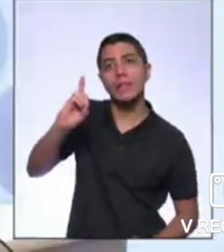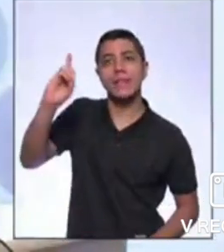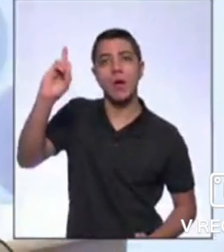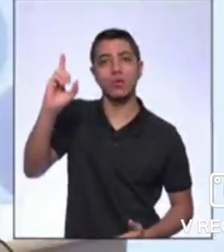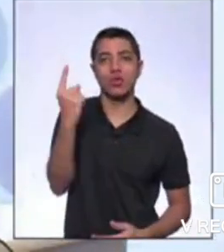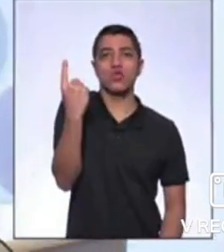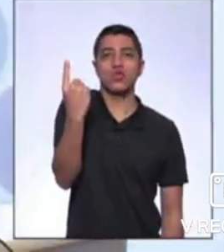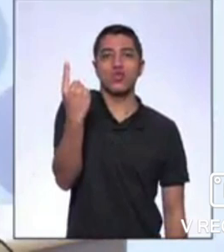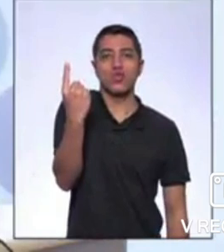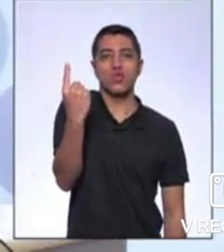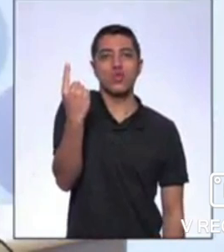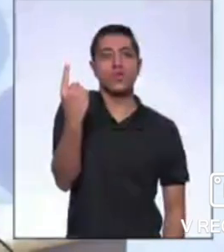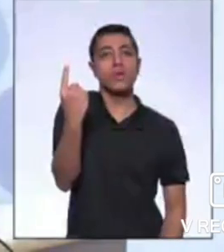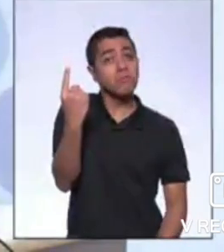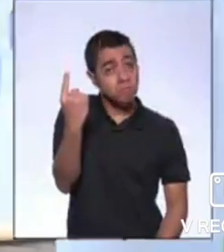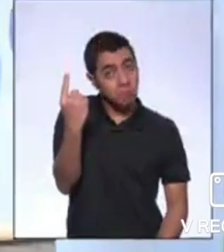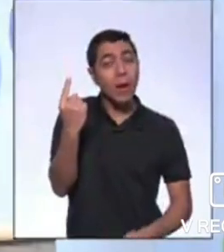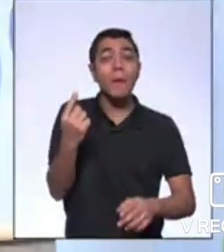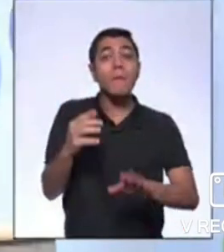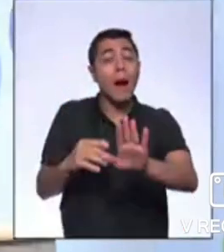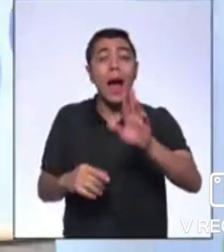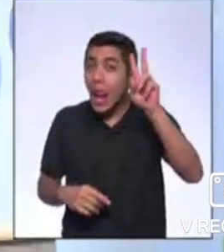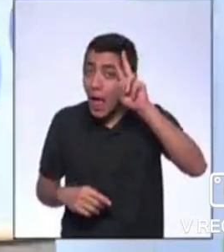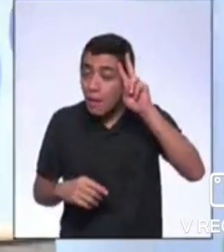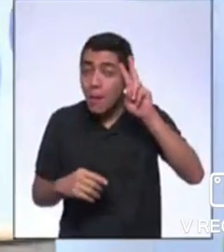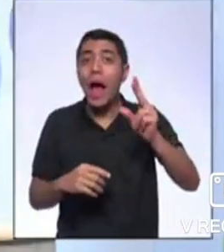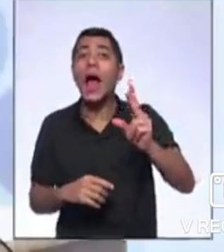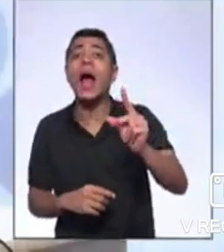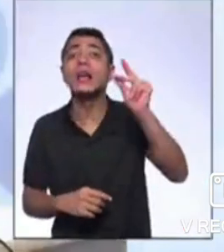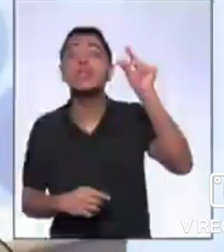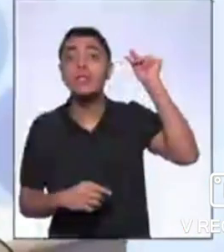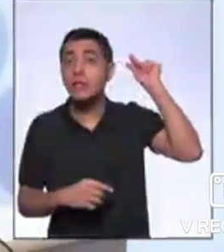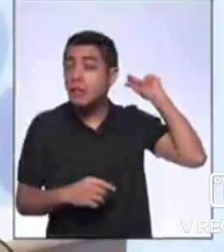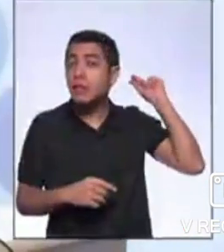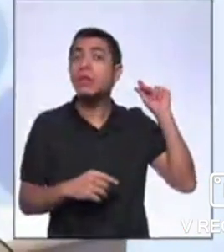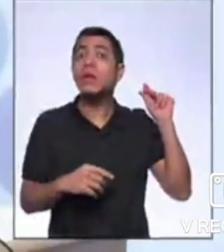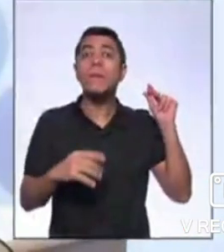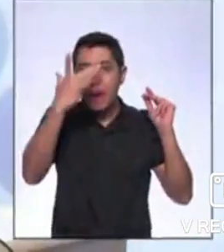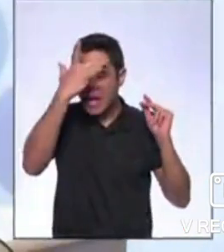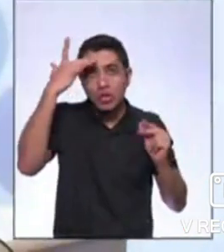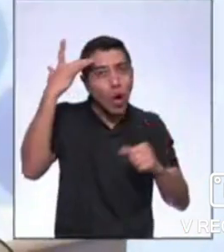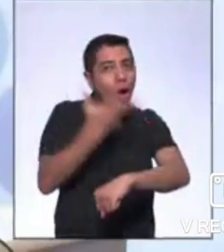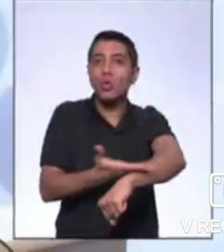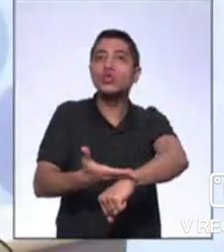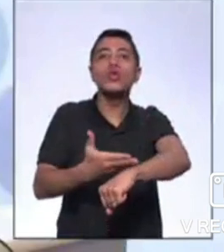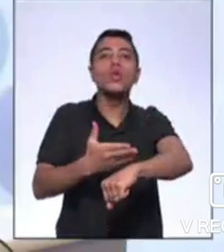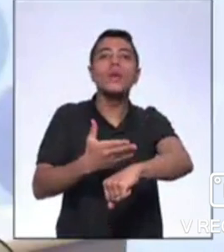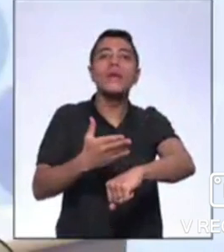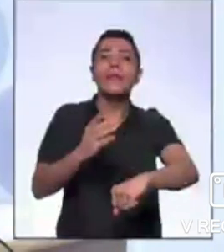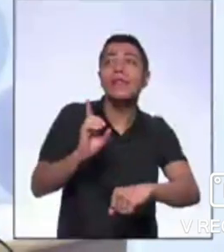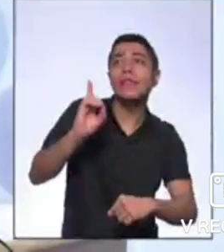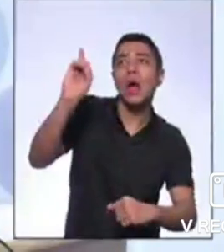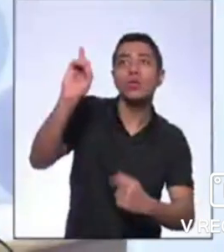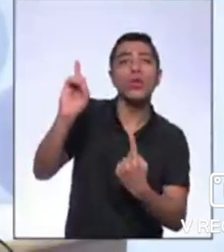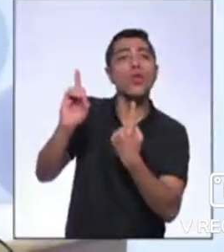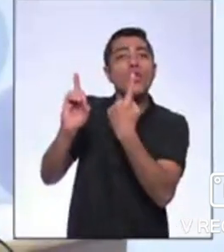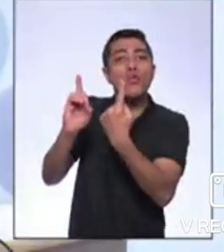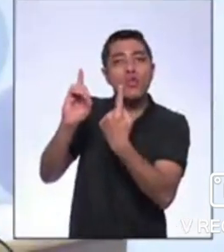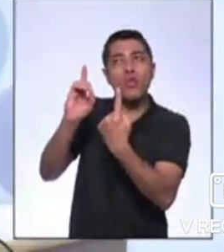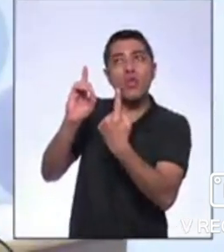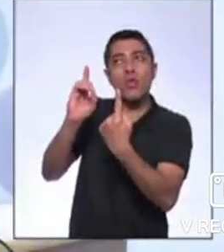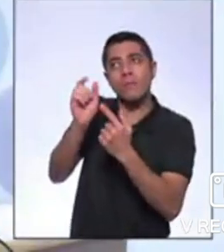não era comum isso, né, professor? Não era comum. Então, eles tinham medo de perder essa identidade, né? Então, onde a